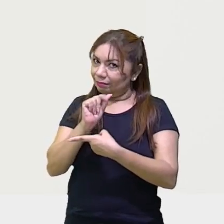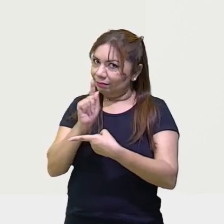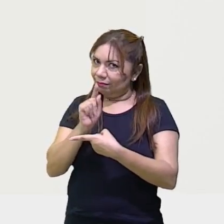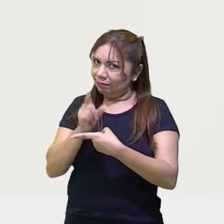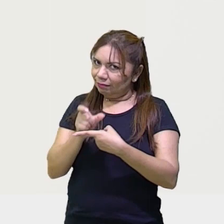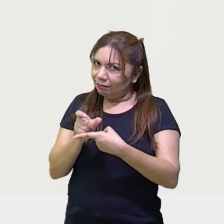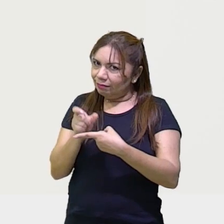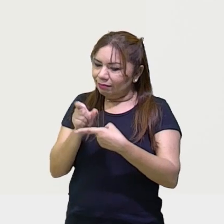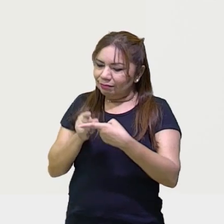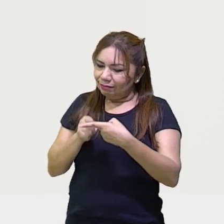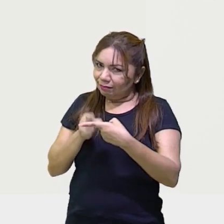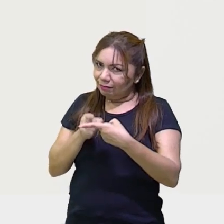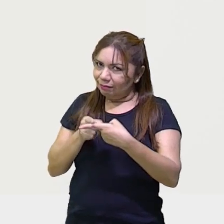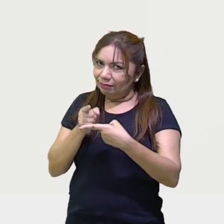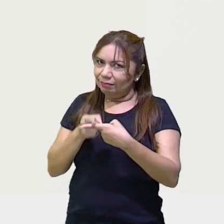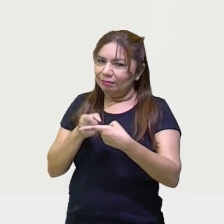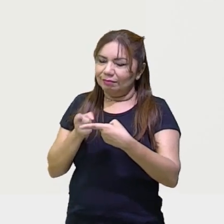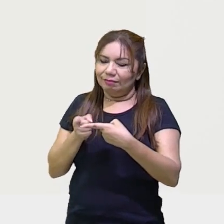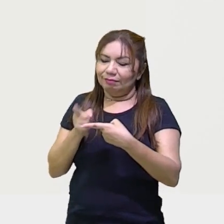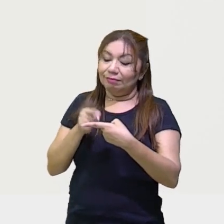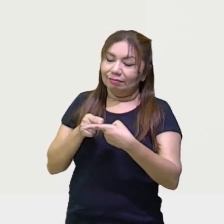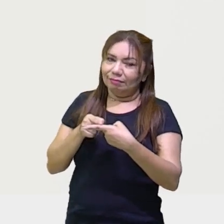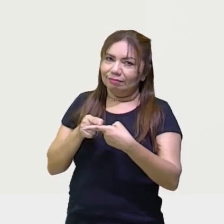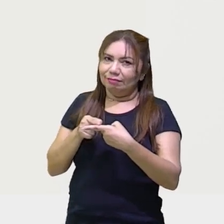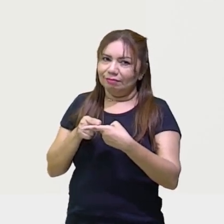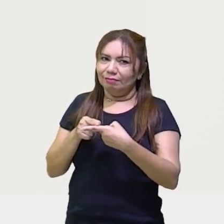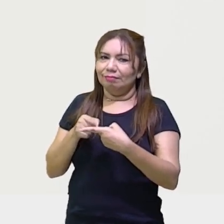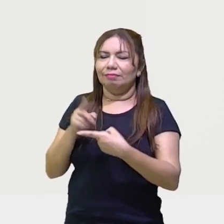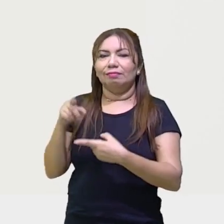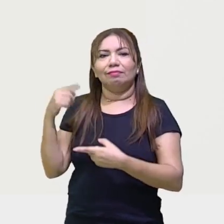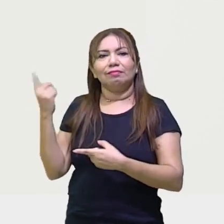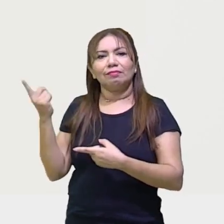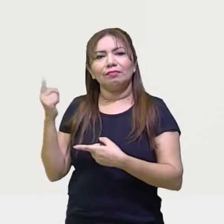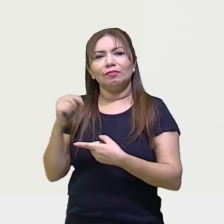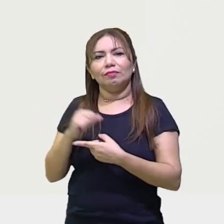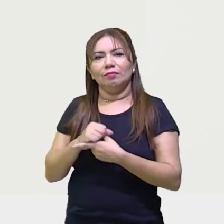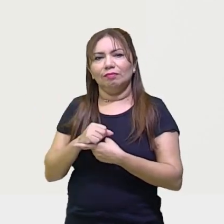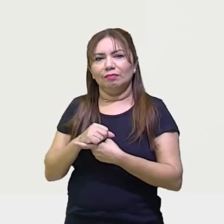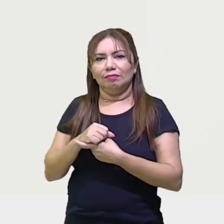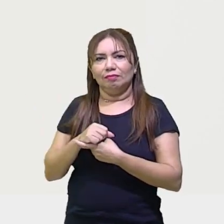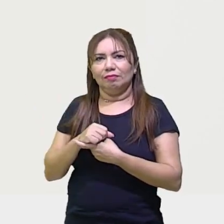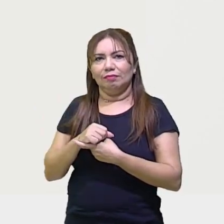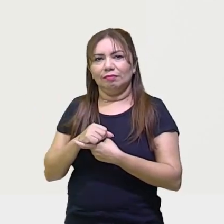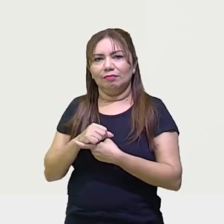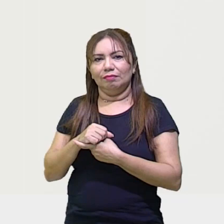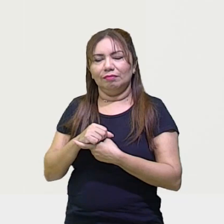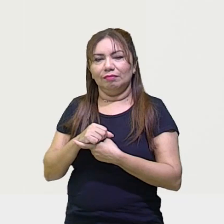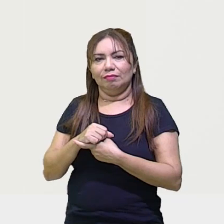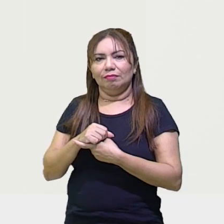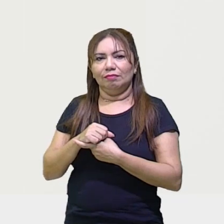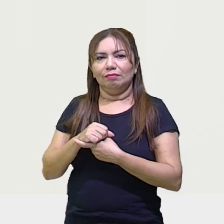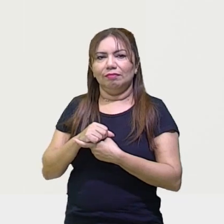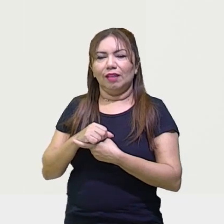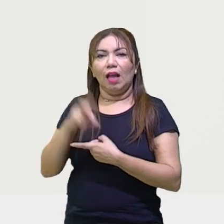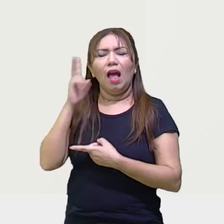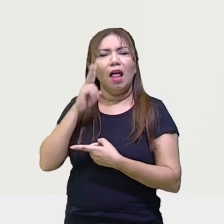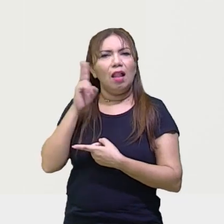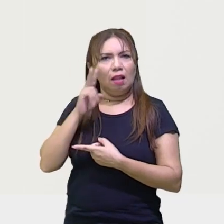paroxítona. Agora, a gente vai conversar um pouquinho para a gente